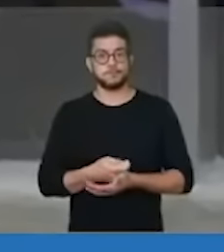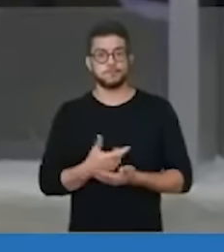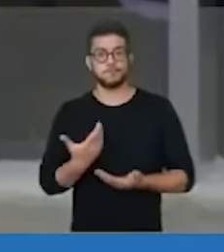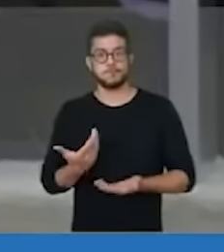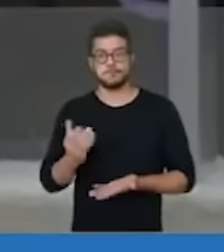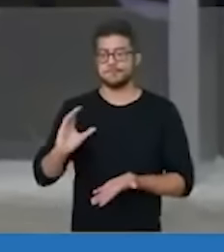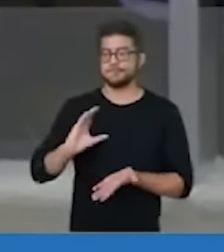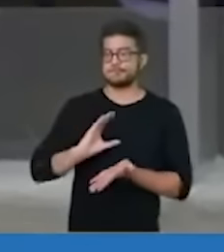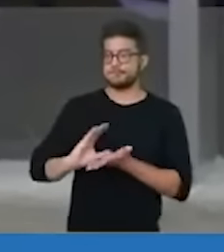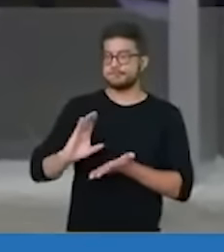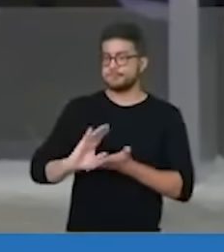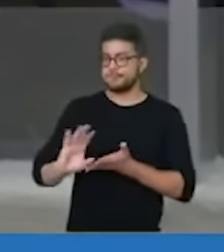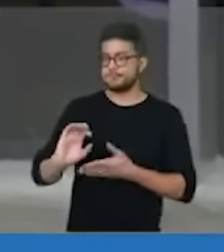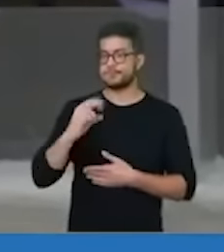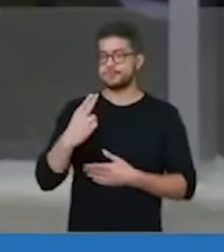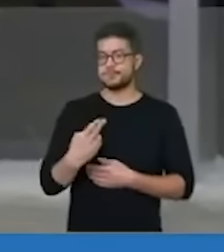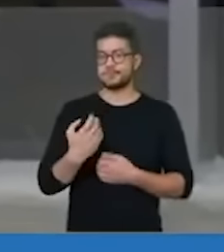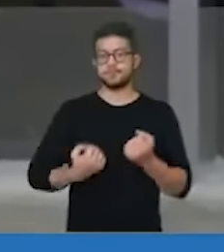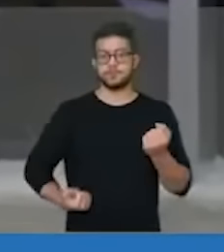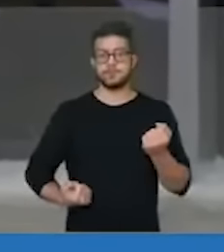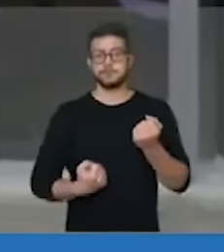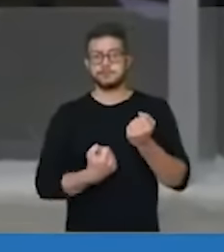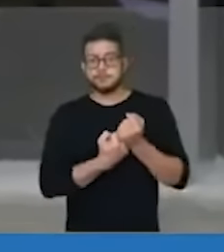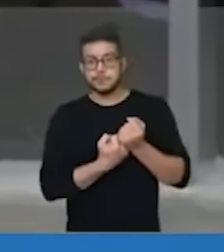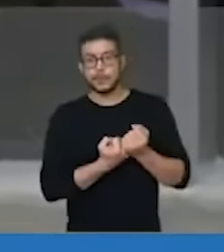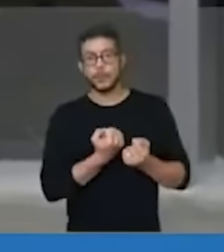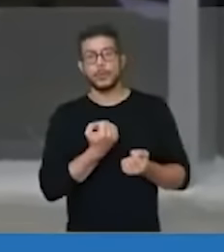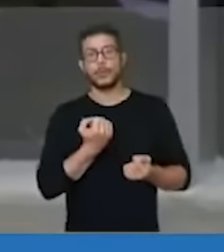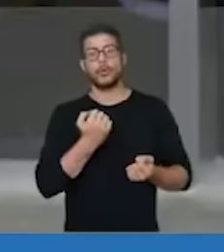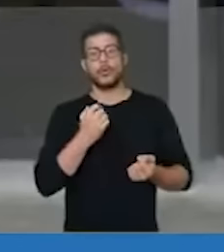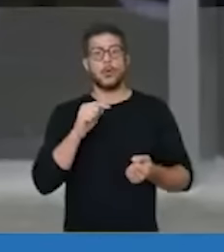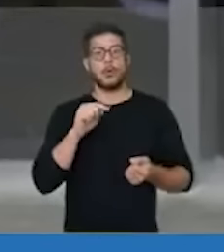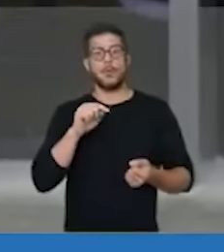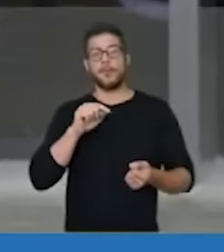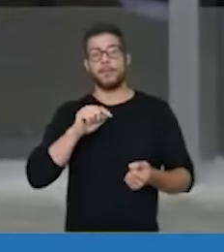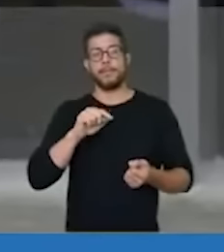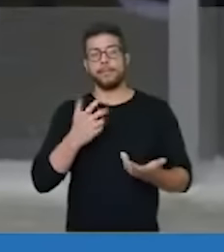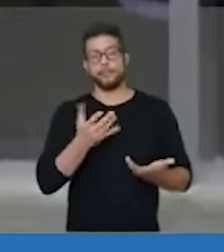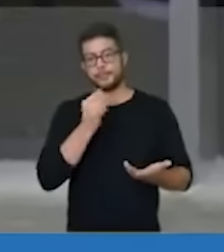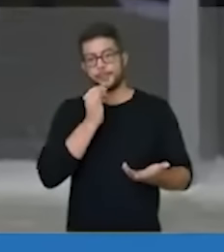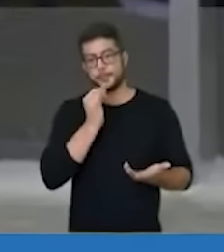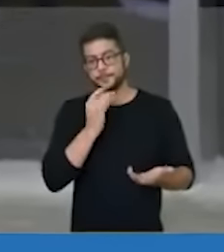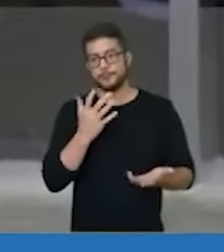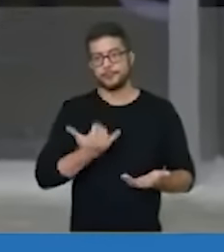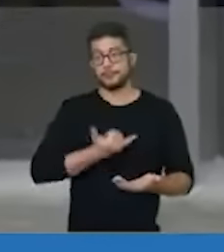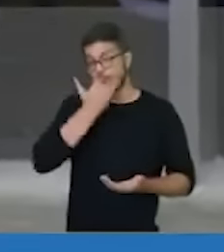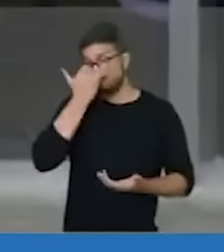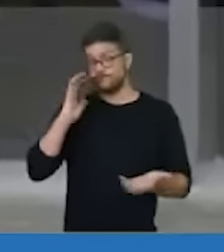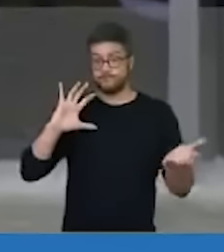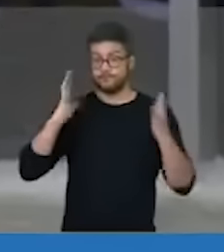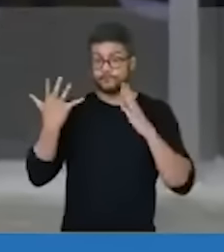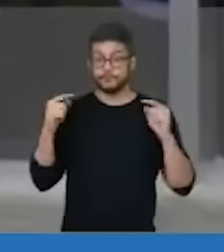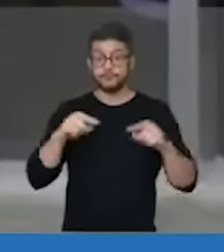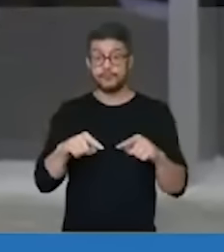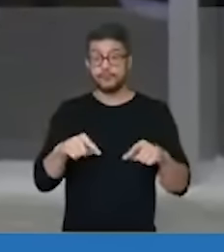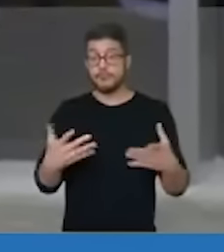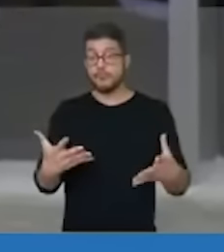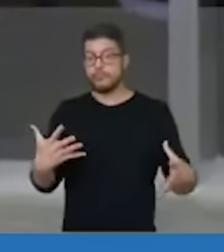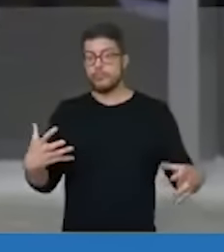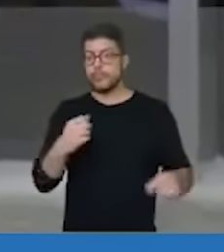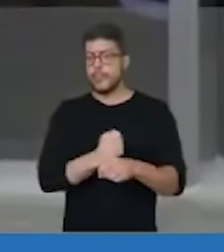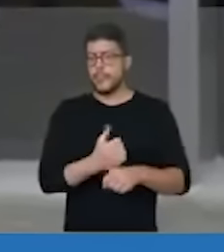Grande do Sul, ao Pantanal e etc., esteja contido nisso. E aqui as emendas valham 60